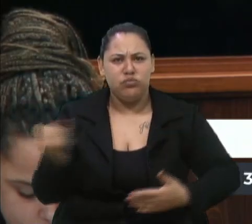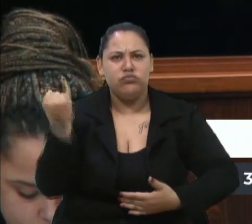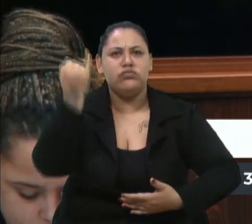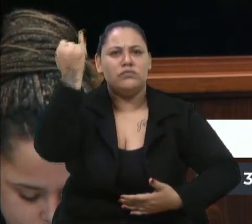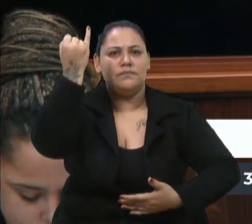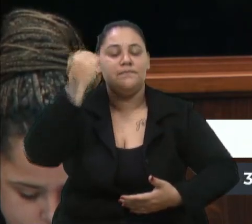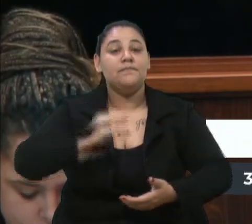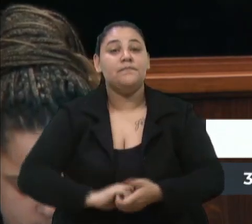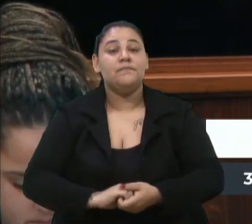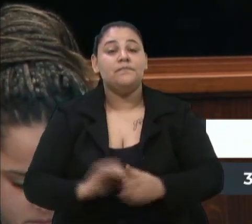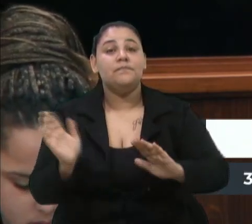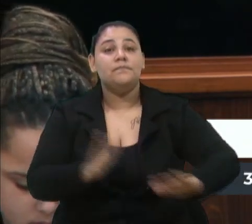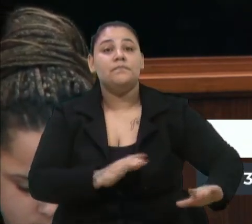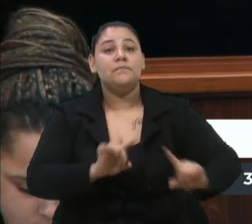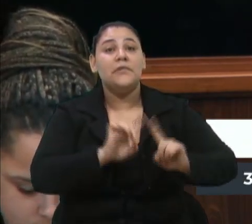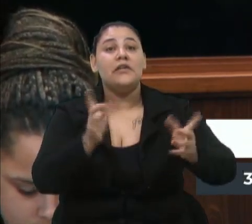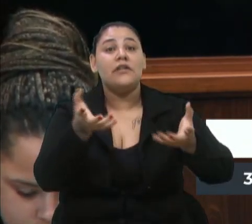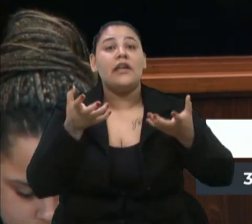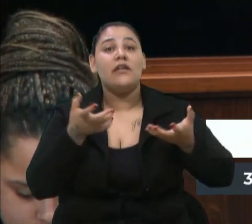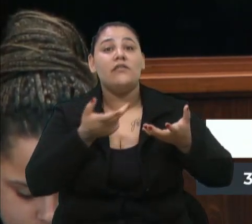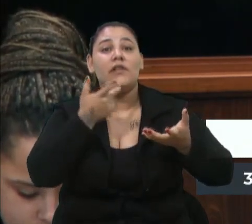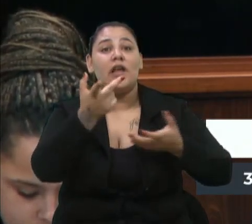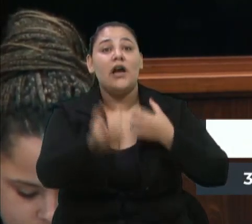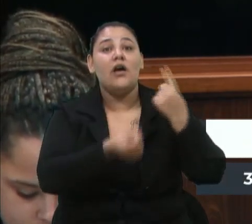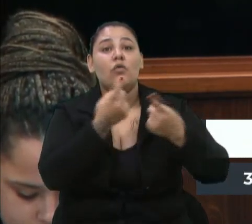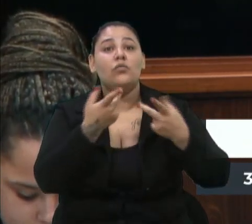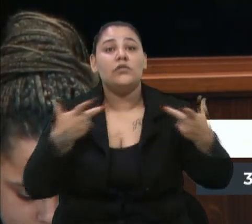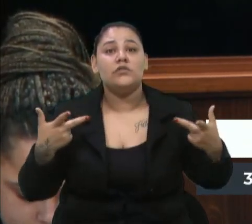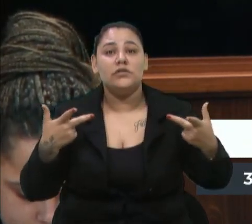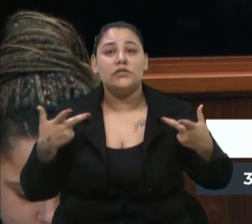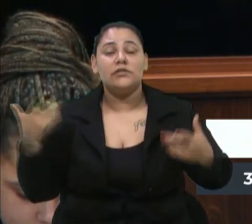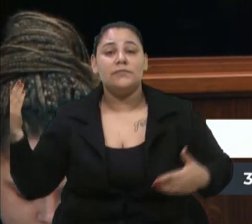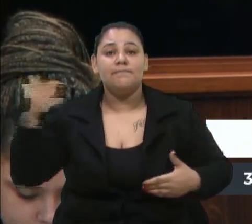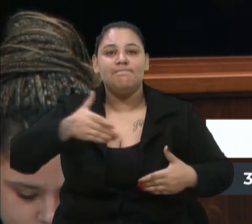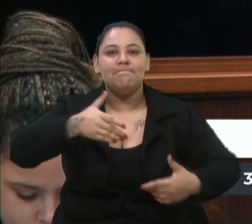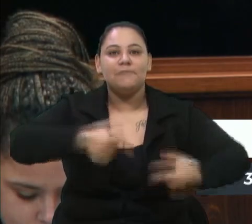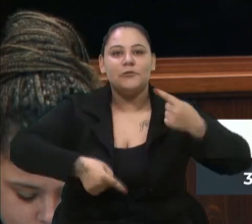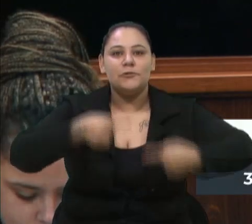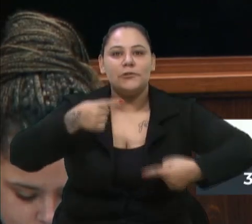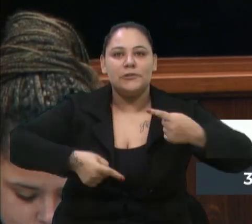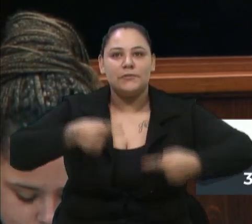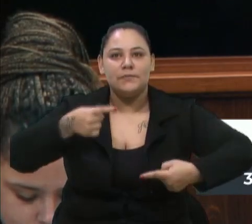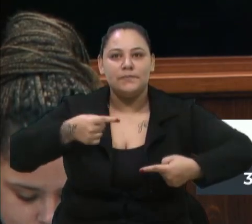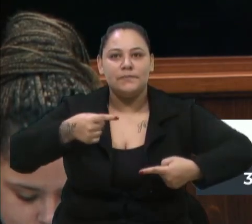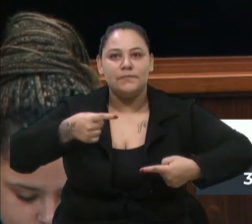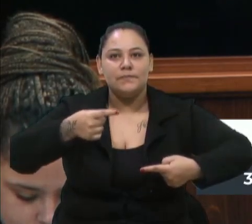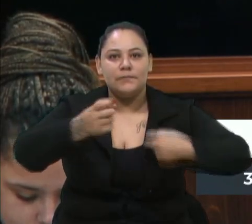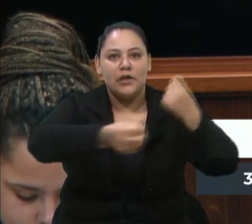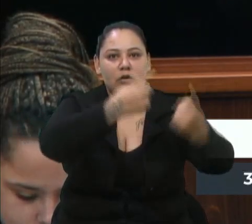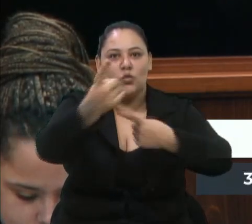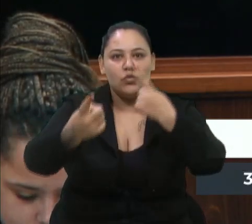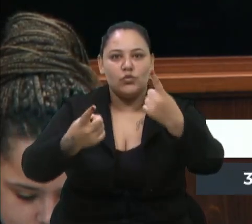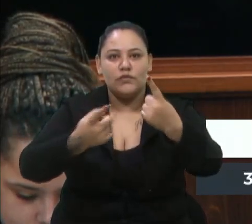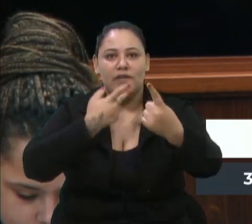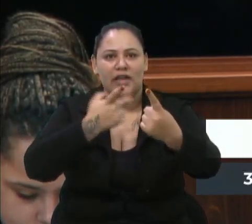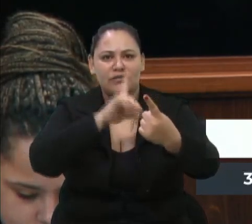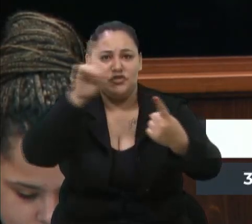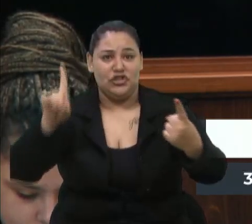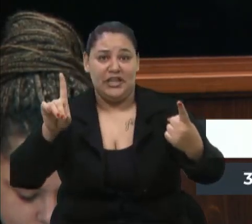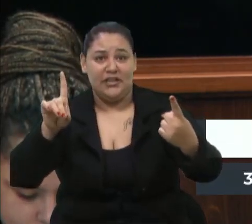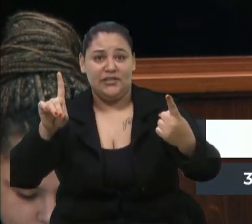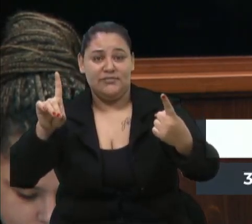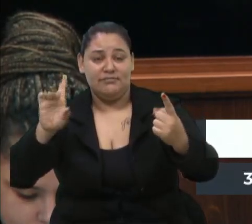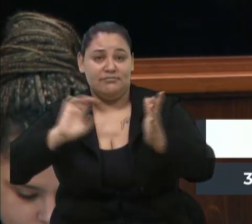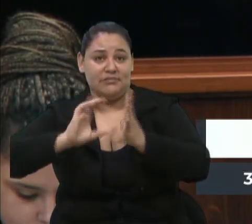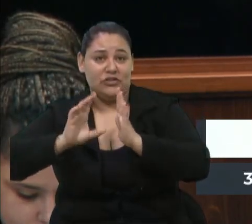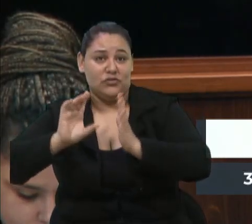quero destacar alguns elementos que foram trazidos para a discussão pelos colegas, alguns intitulados aqui como de direita, né?